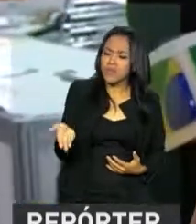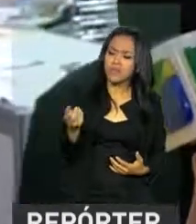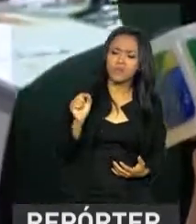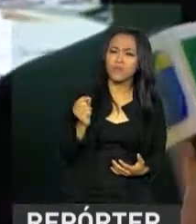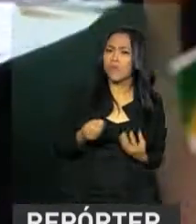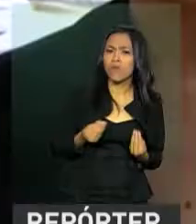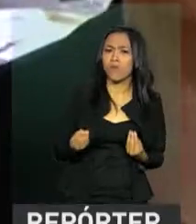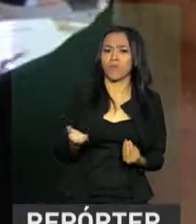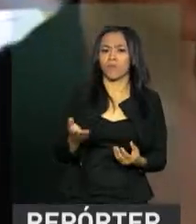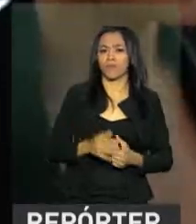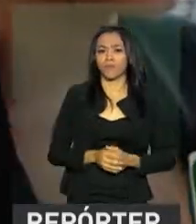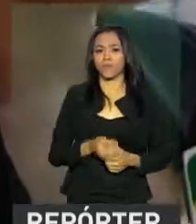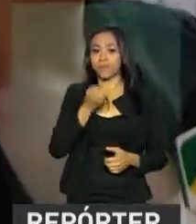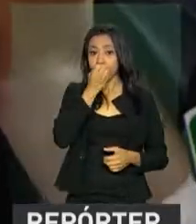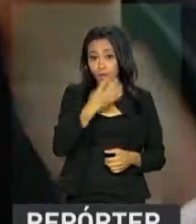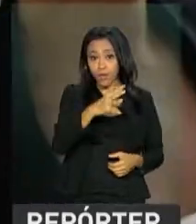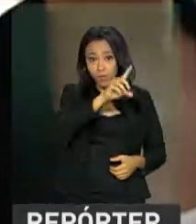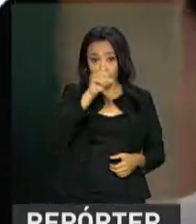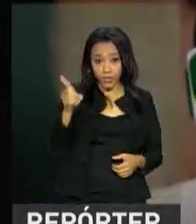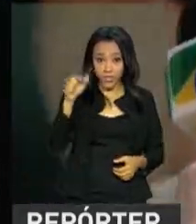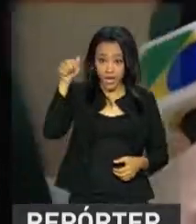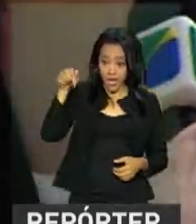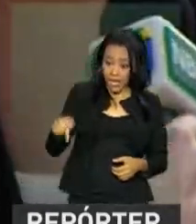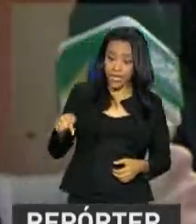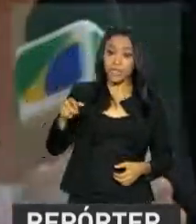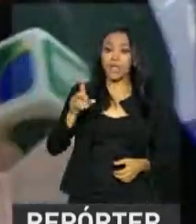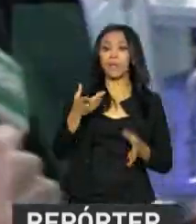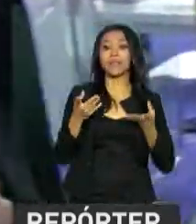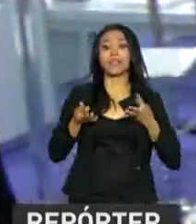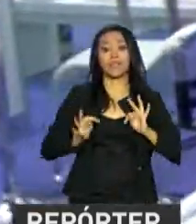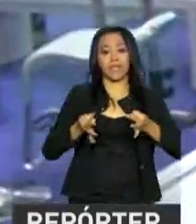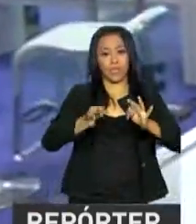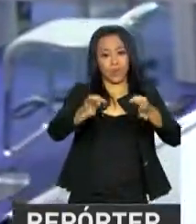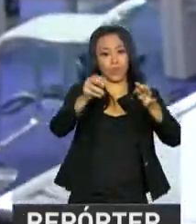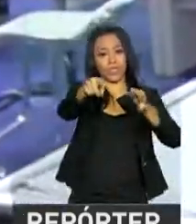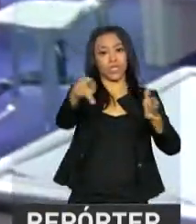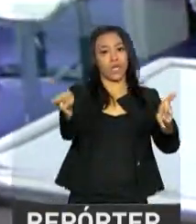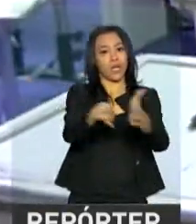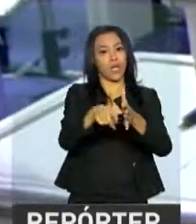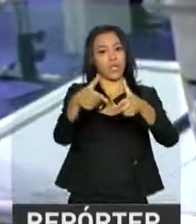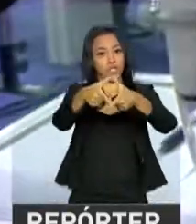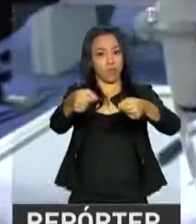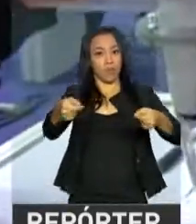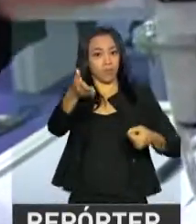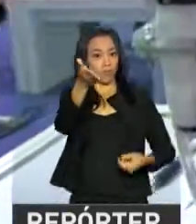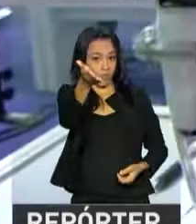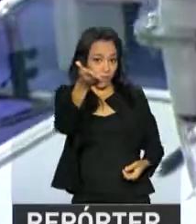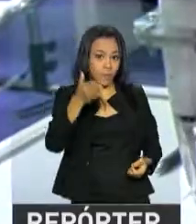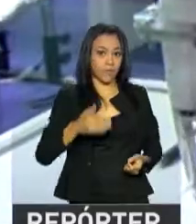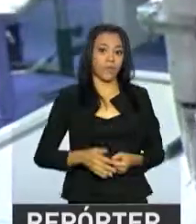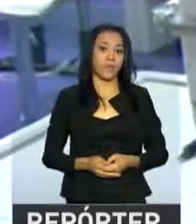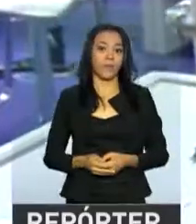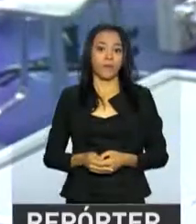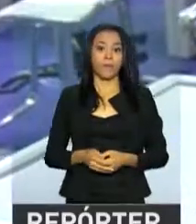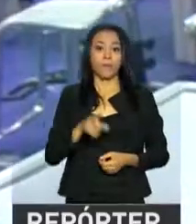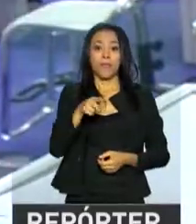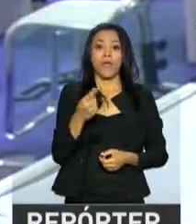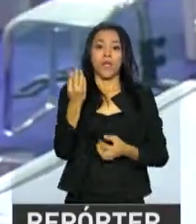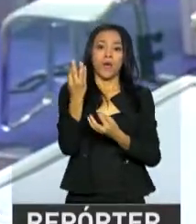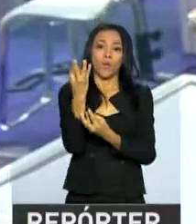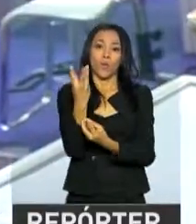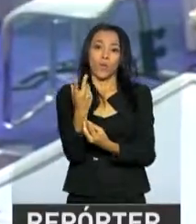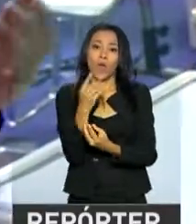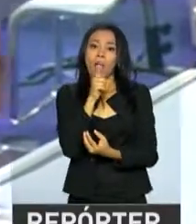funciona esse equipamento. Bom dia. Esse é uma tecnologia japonesa onde filtra a